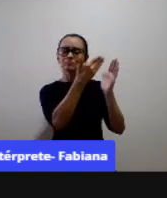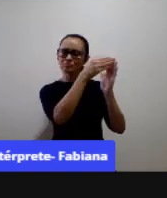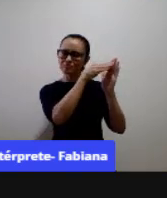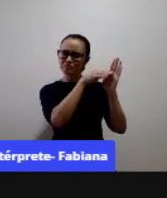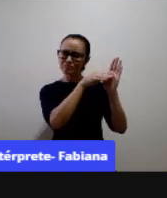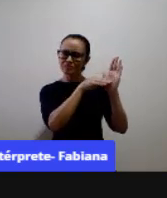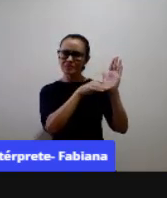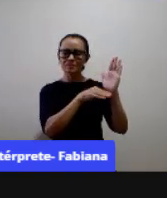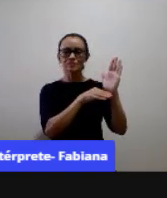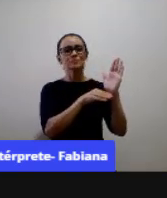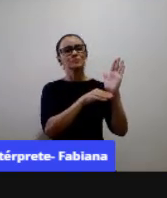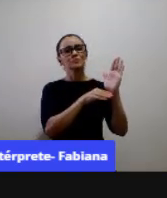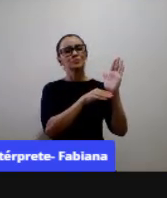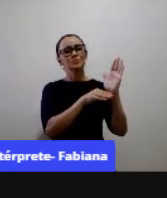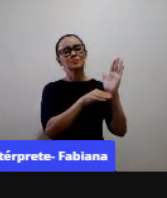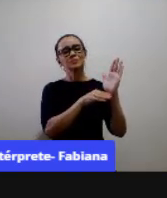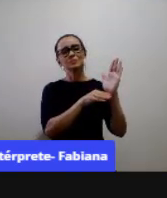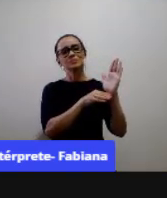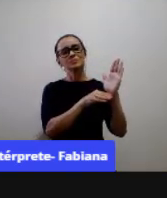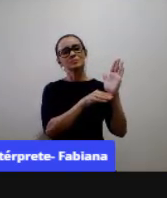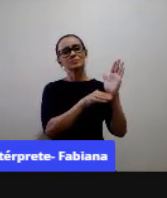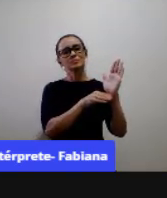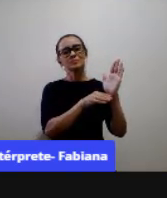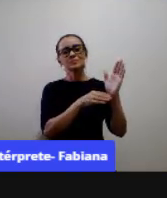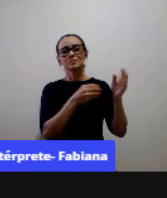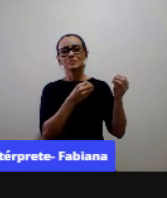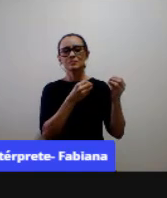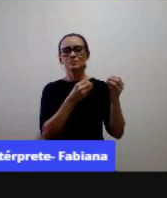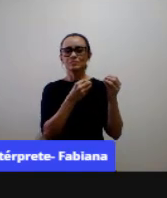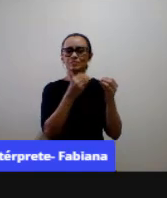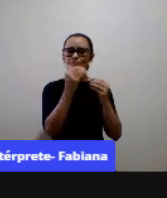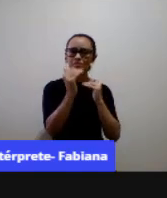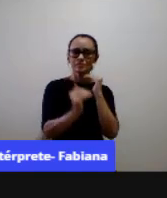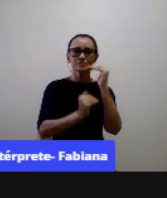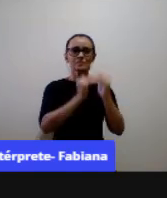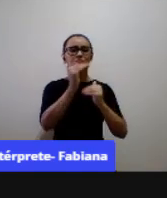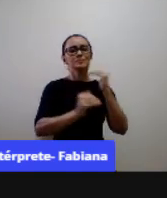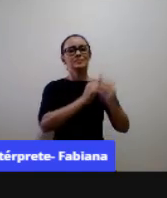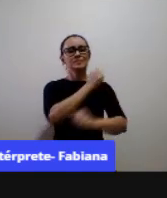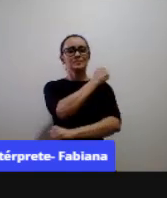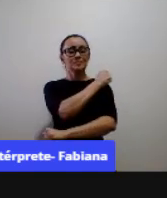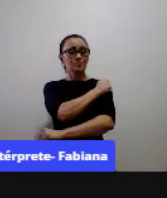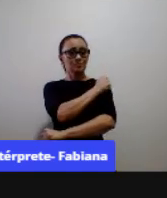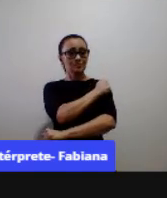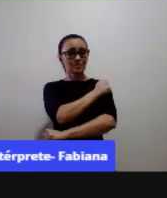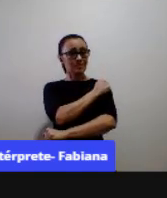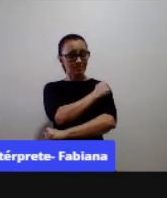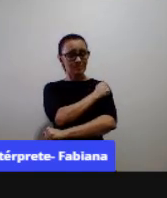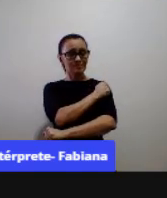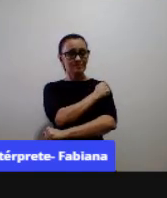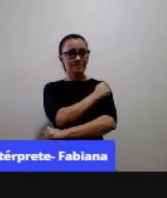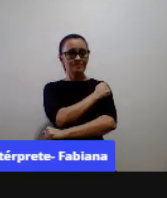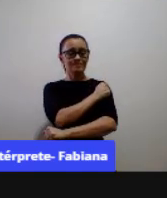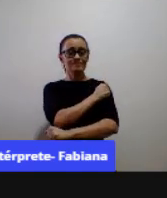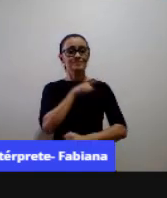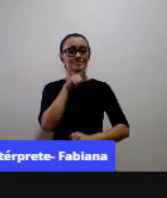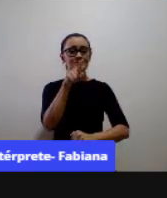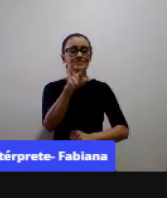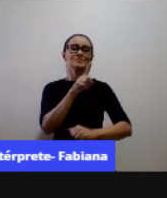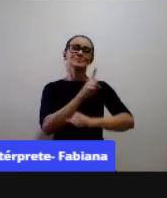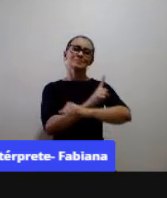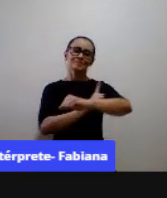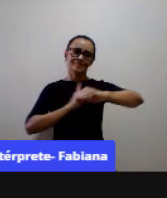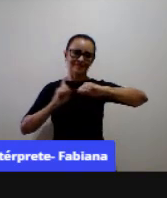de desenvolvimento desse indivíduo, desse aluno, que vai passar a ser atendido por você. Então,